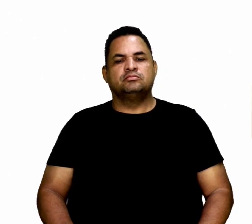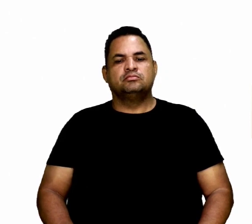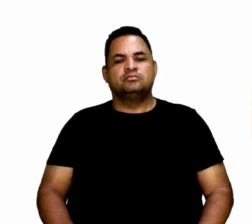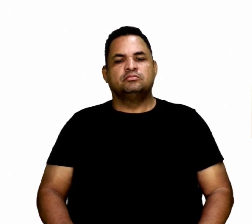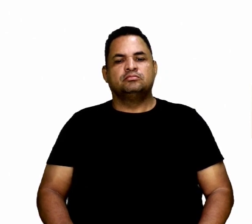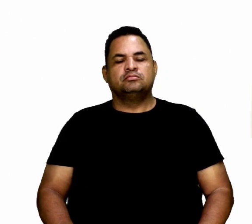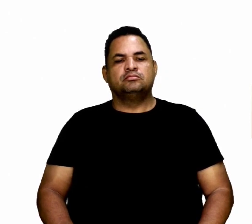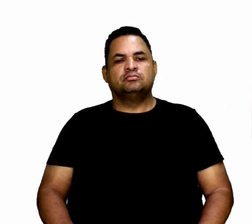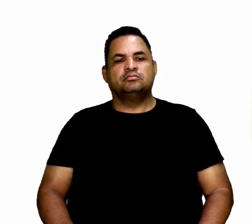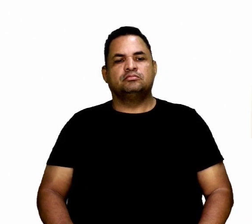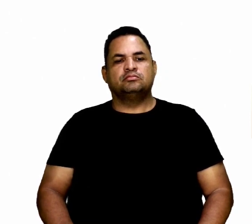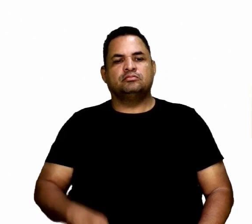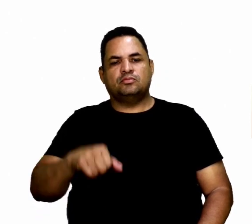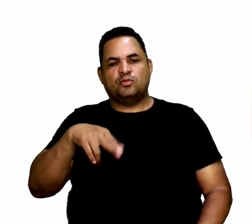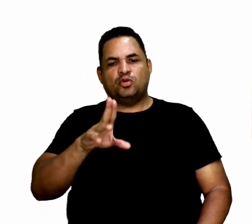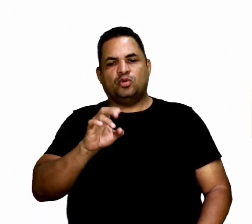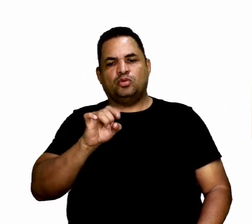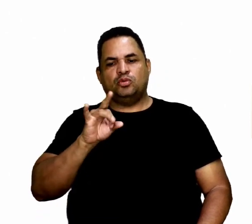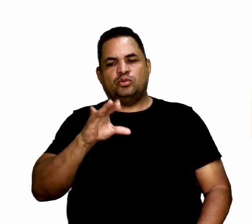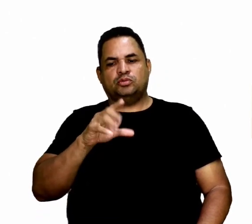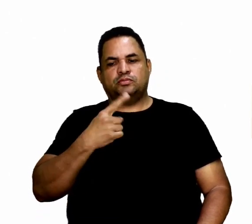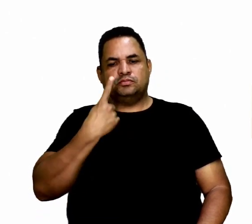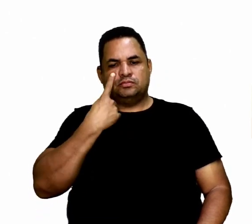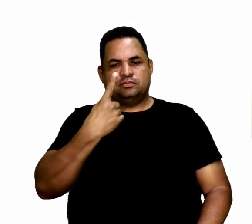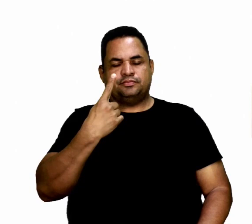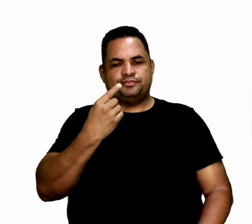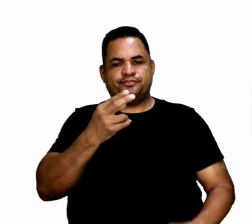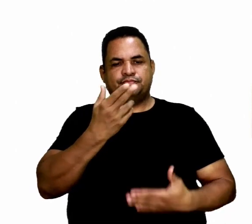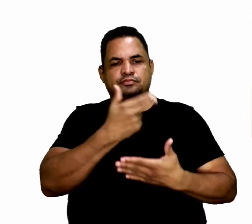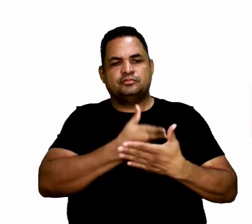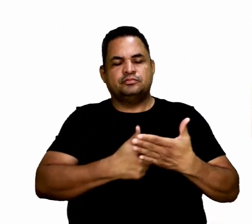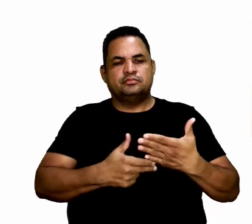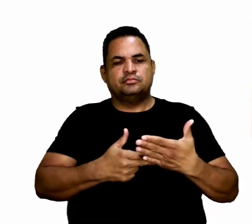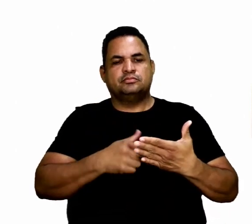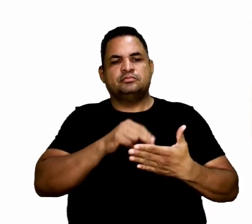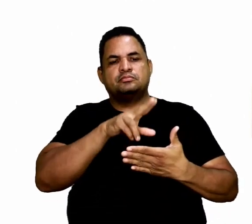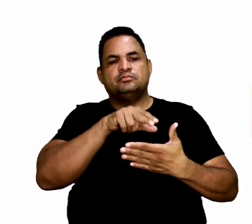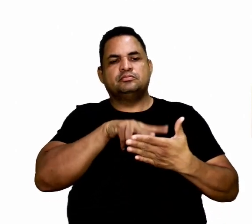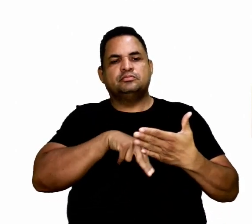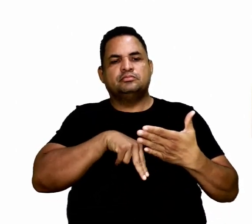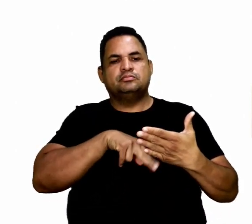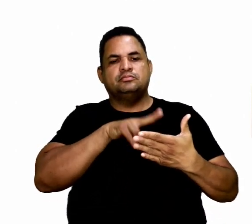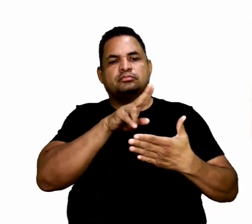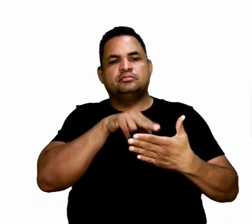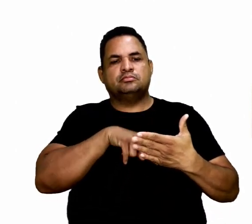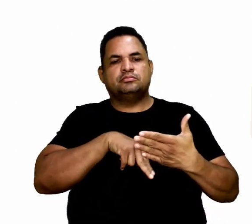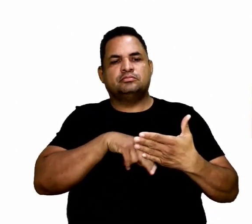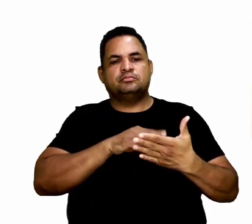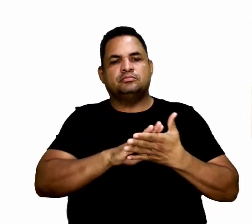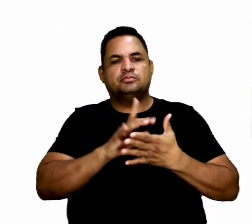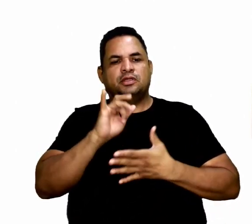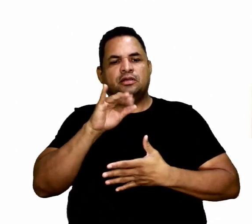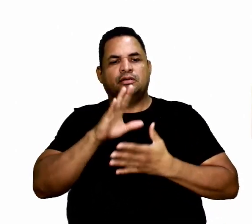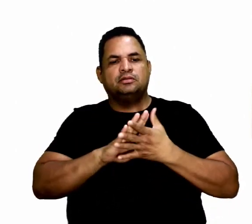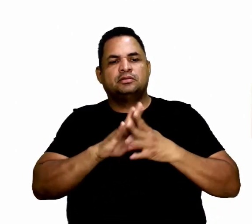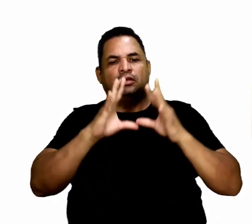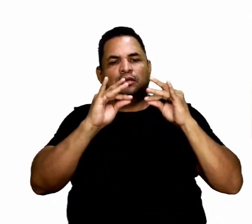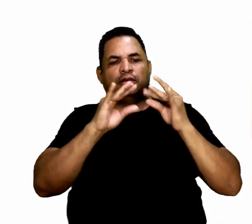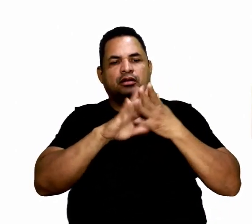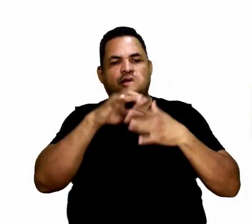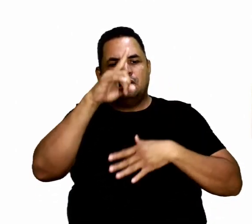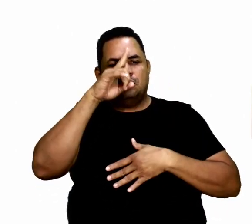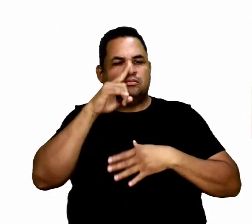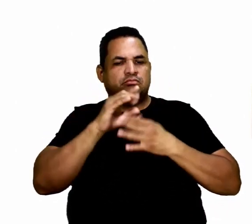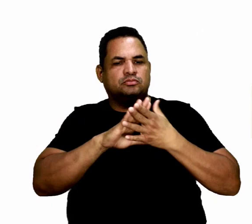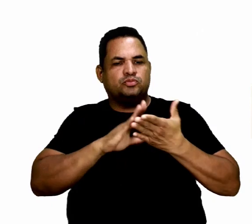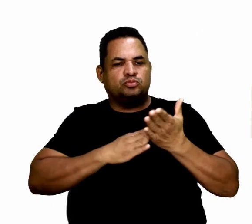os nódulos, né? Então vamos dar uma lida nisso aqui. É um líquido, a linfa, né? é um líquido ligeiramente amarelado que flui